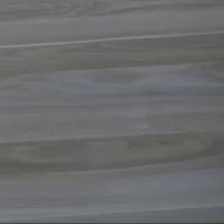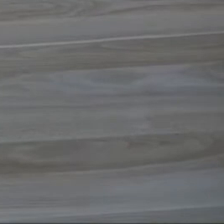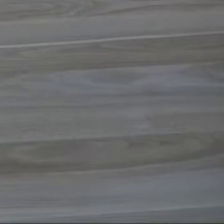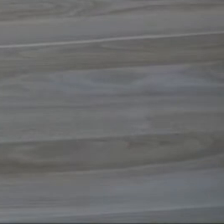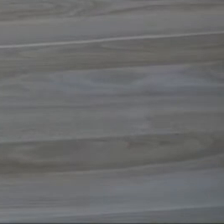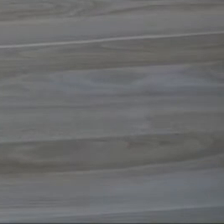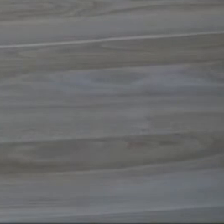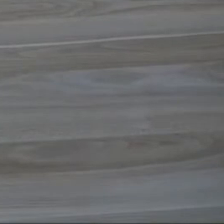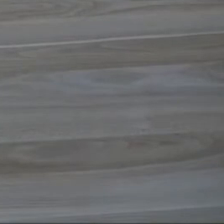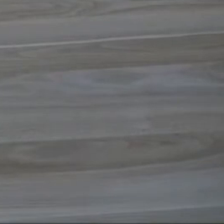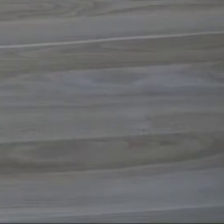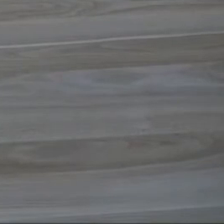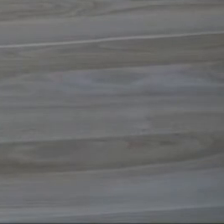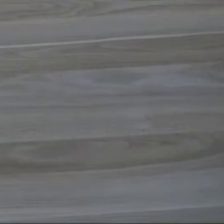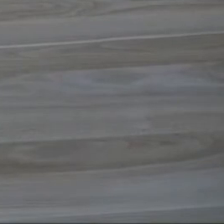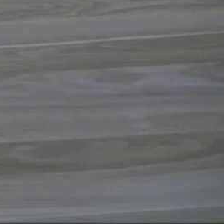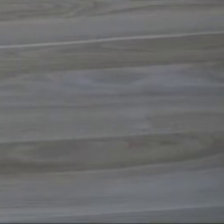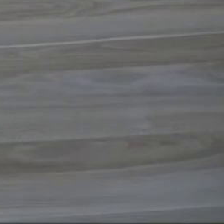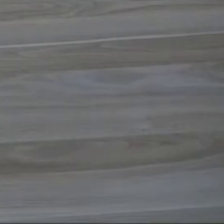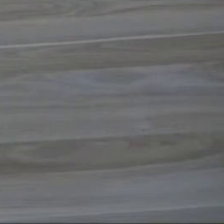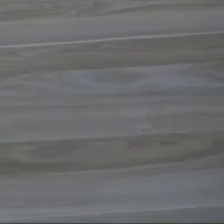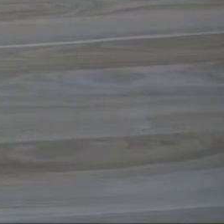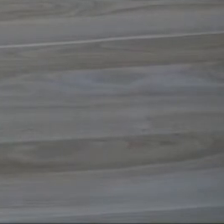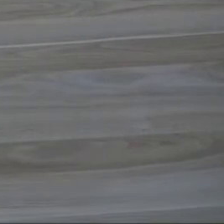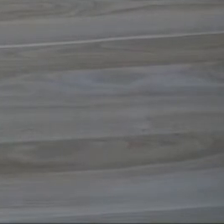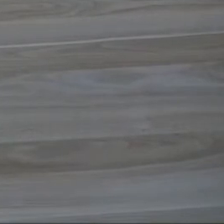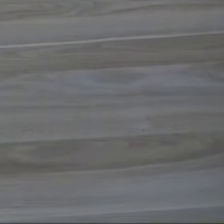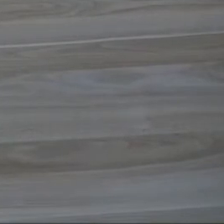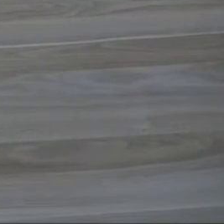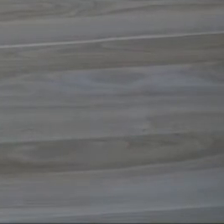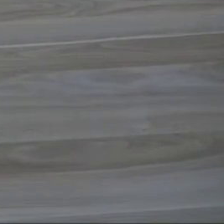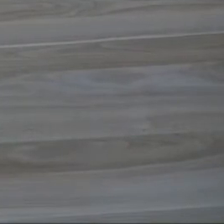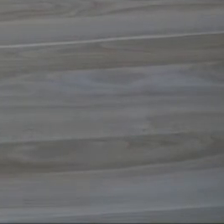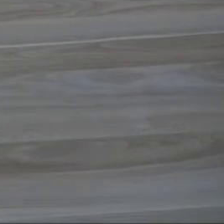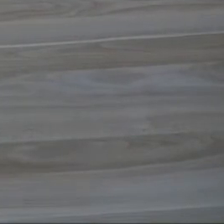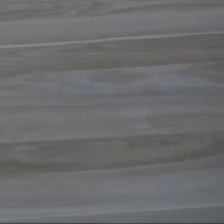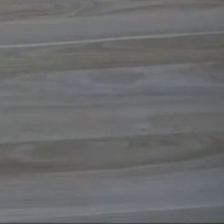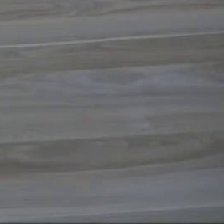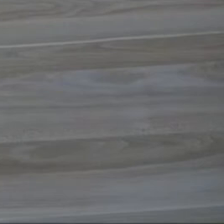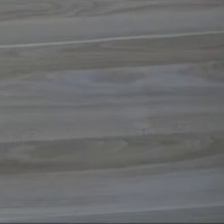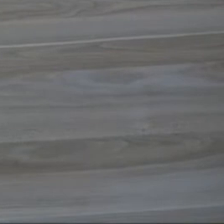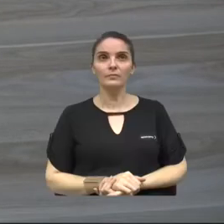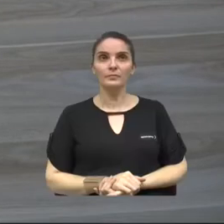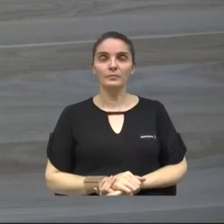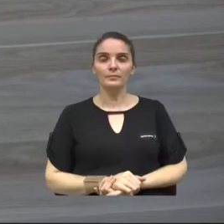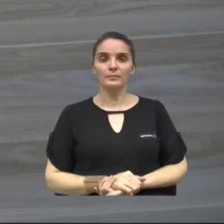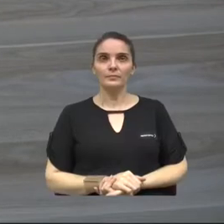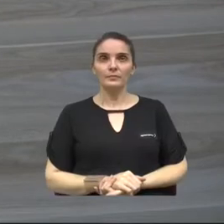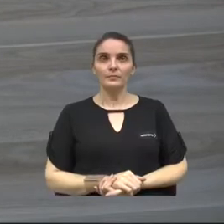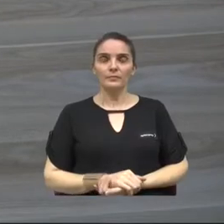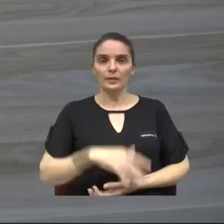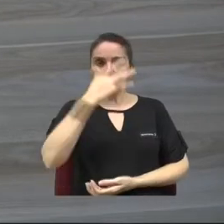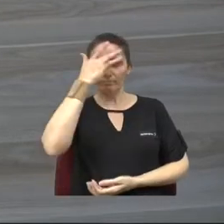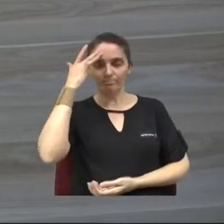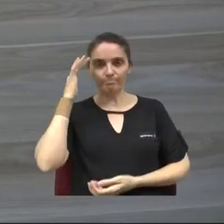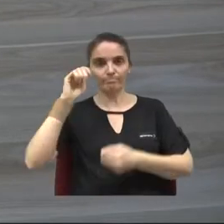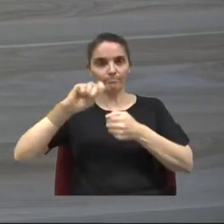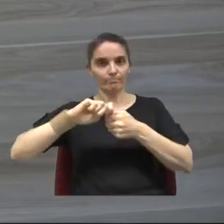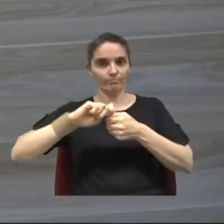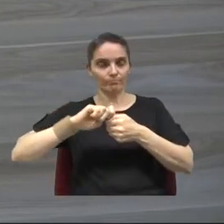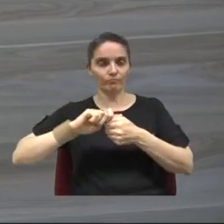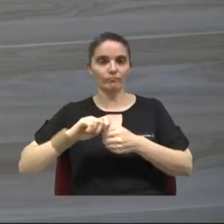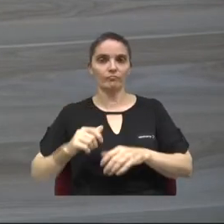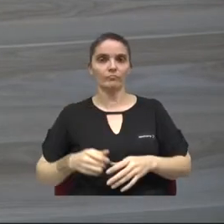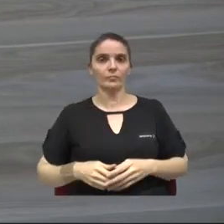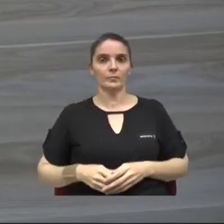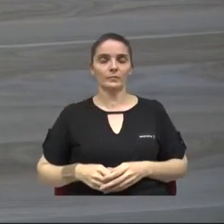especializou-se em cardiologia através da residência médica também na Faculdade de Medicina de Botucatu e estágio